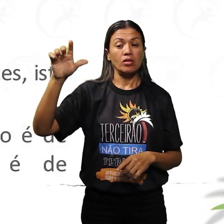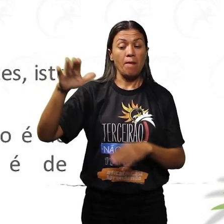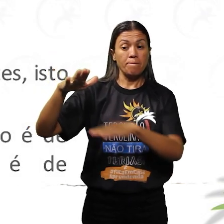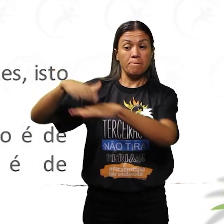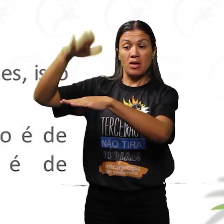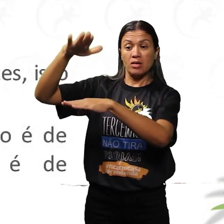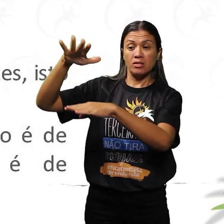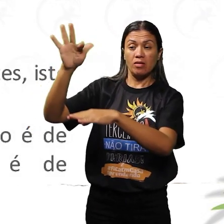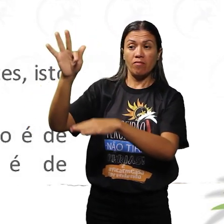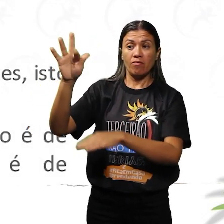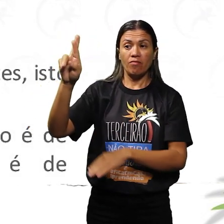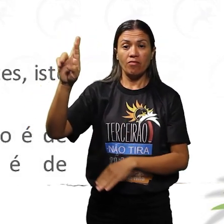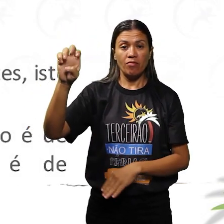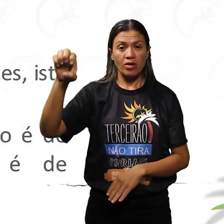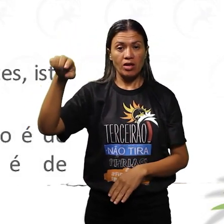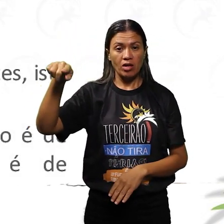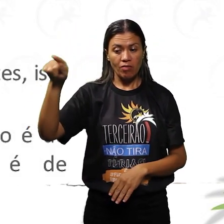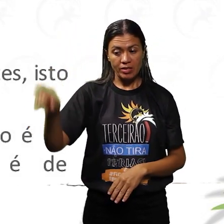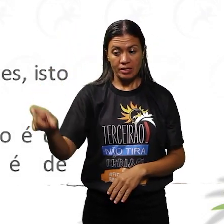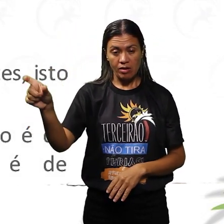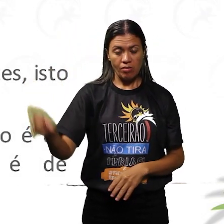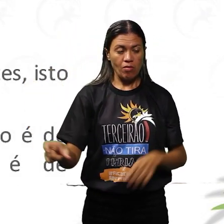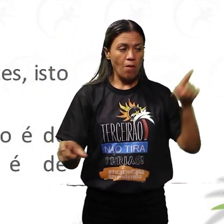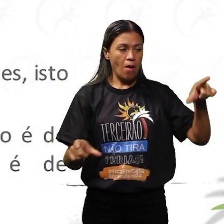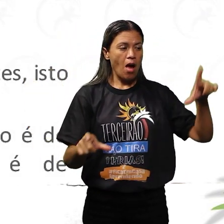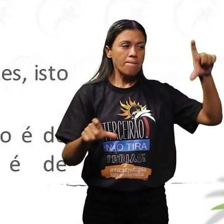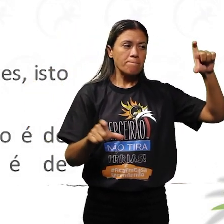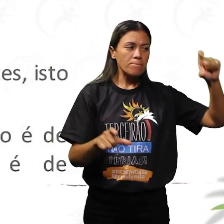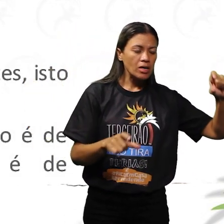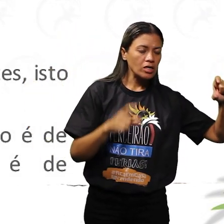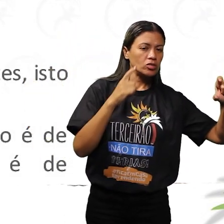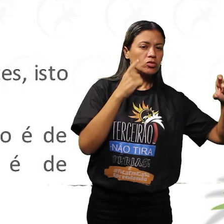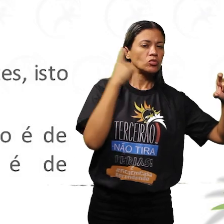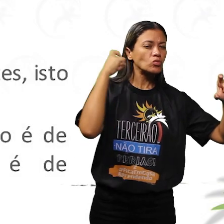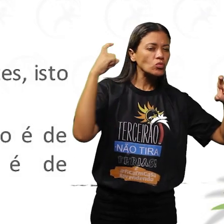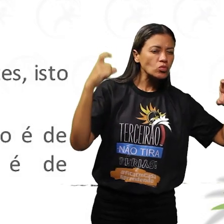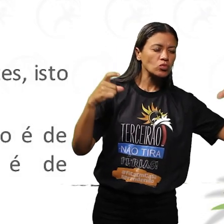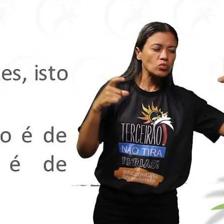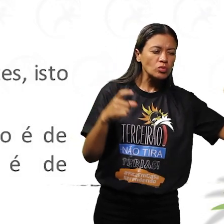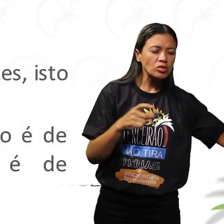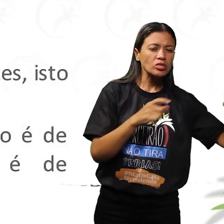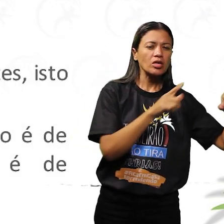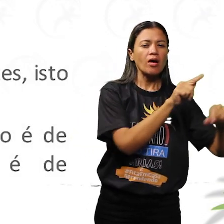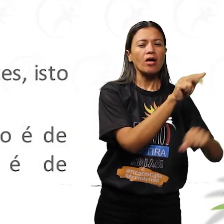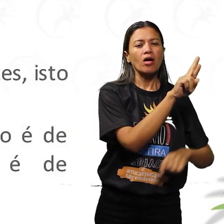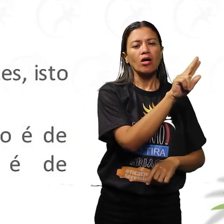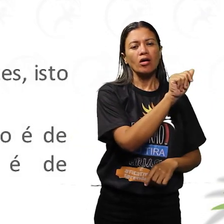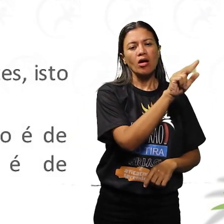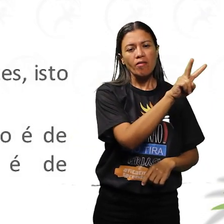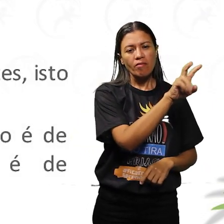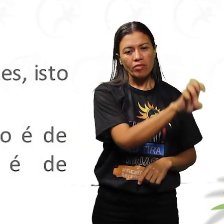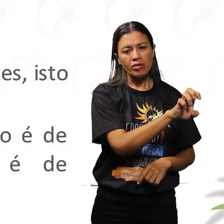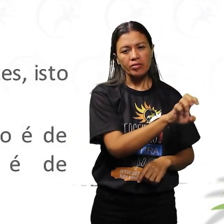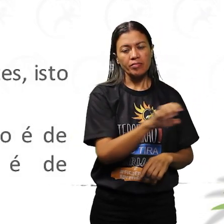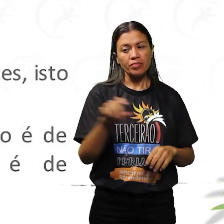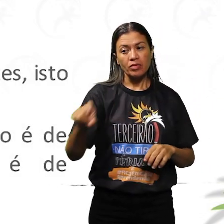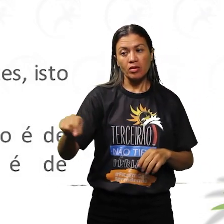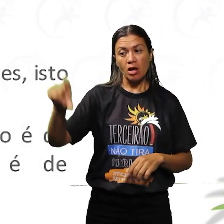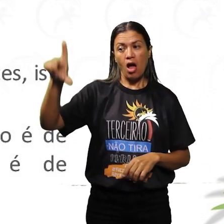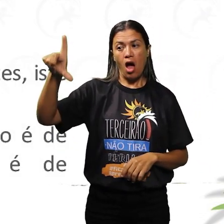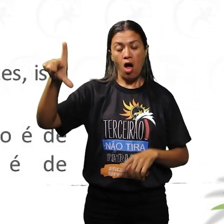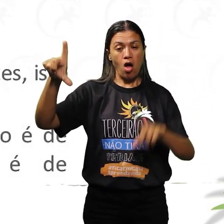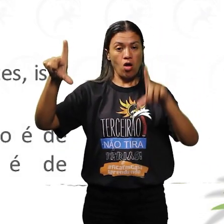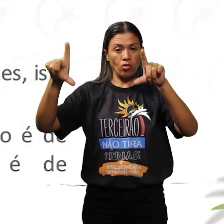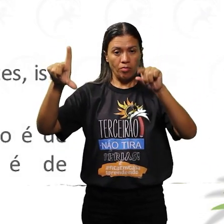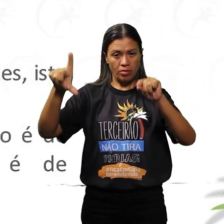frequência, som agudo. Som baixo, frequência menor, baixa frequência, som grave, tá? O termo que a gente usa é alto